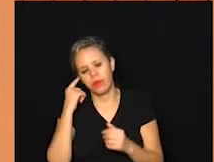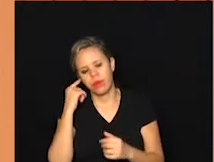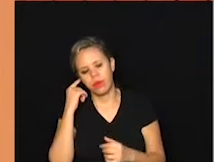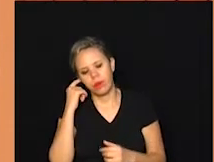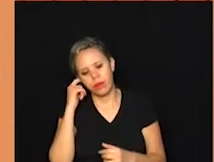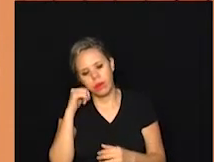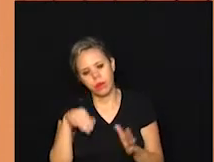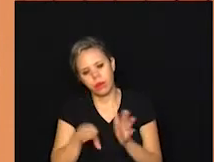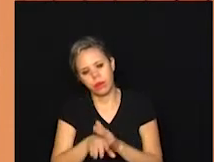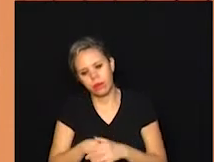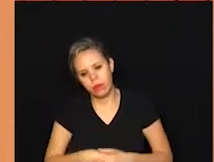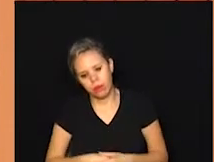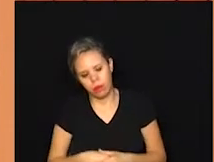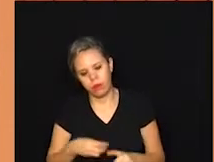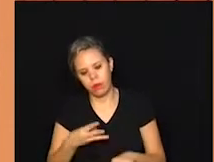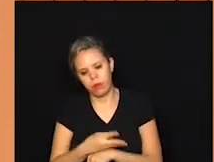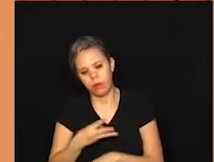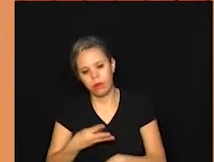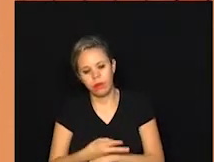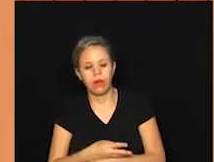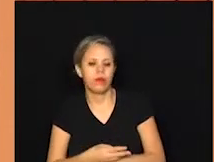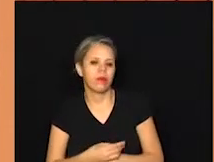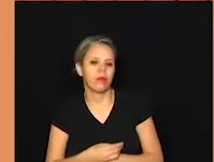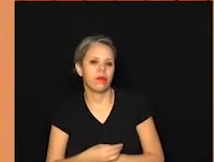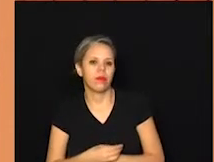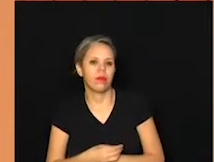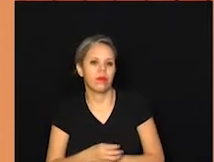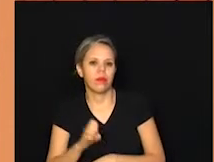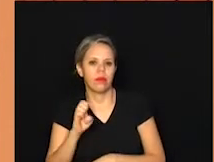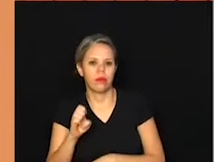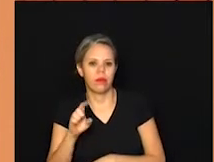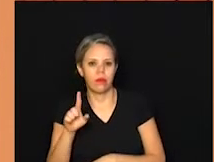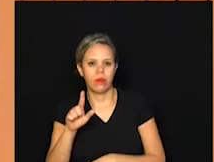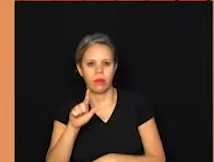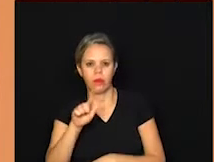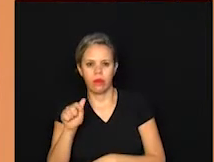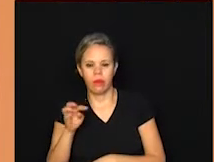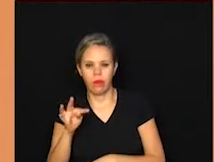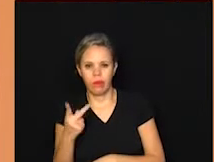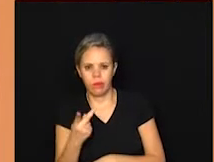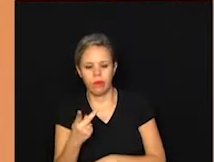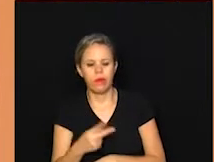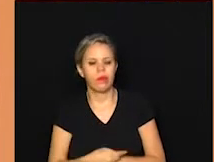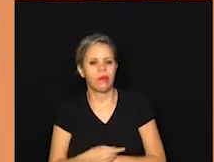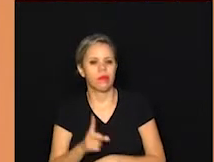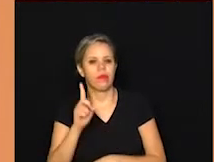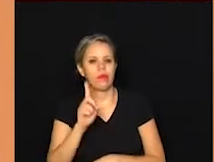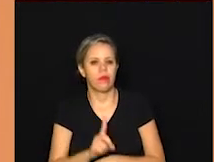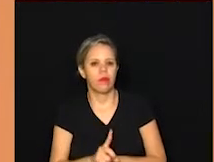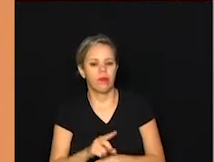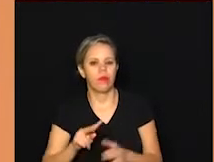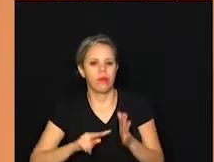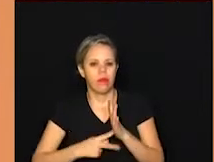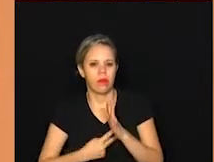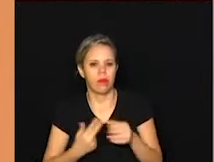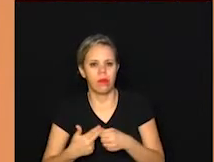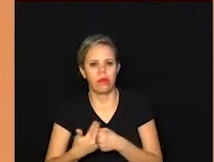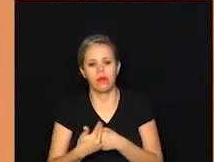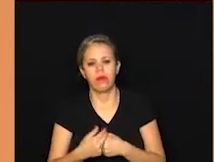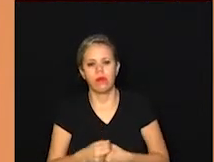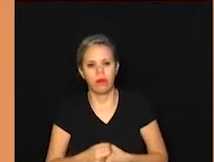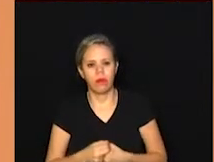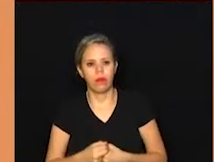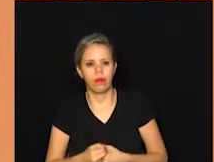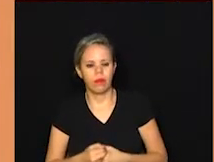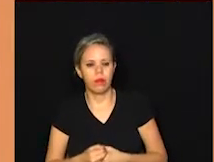que vieram do WhatsApp. Uma é da Elizabeth Cardoso, membro do conselho e diretora do sindicato da Unicamp,